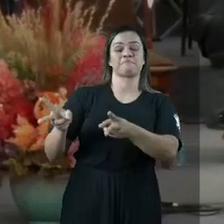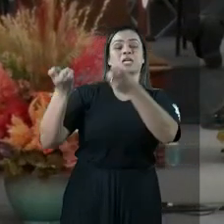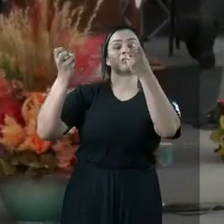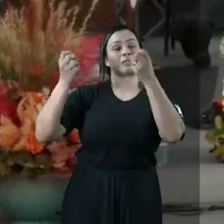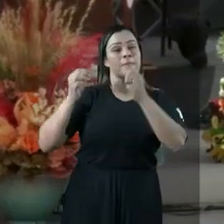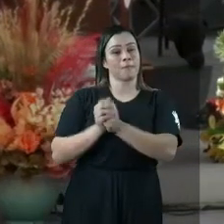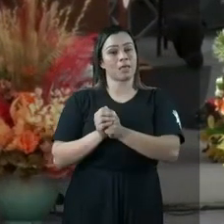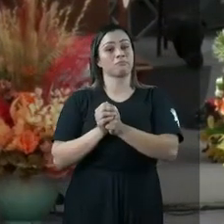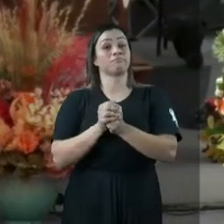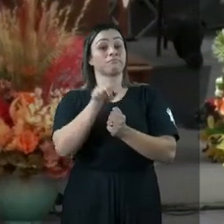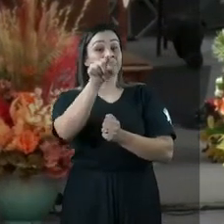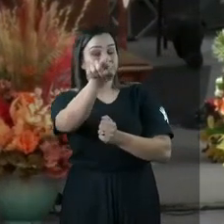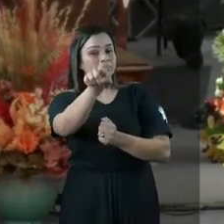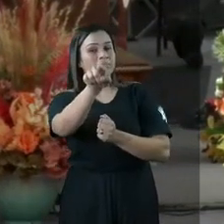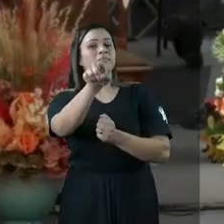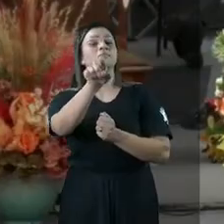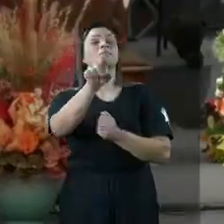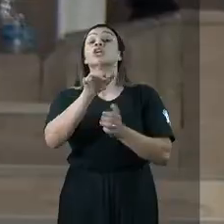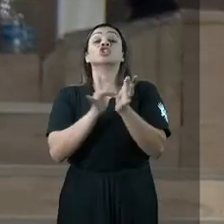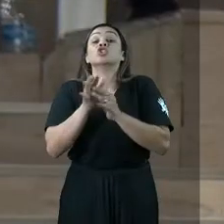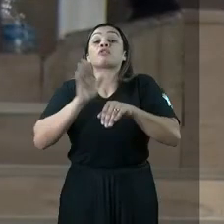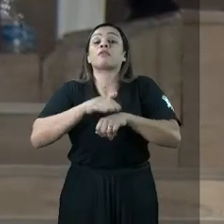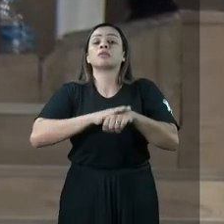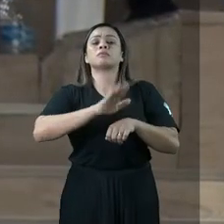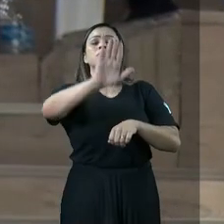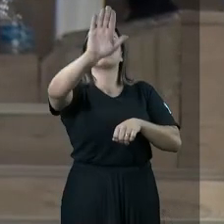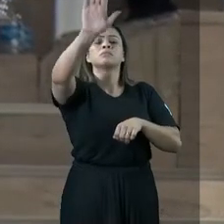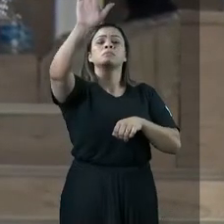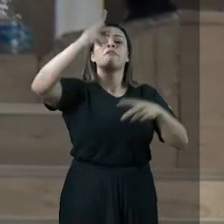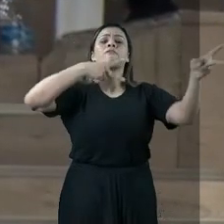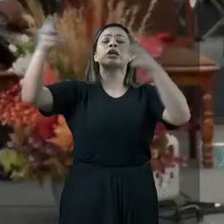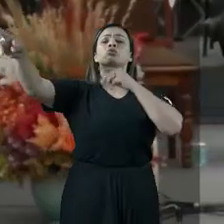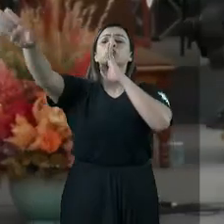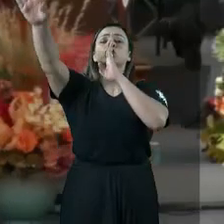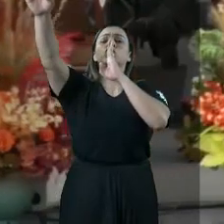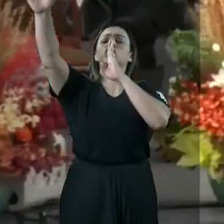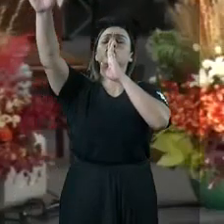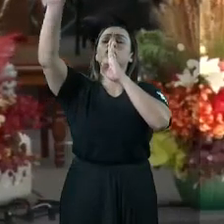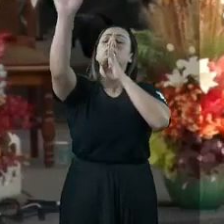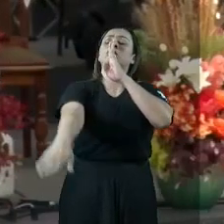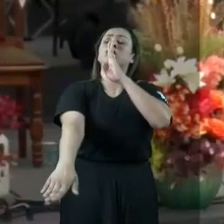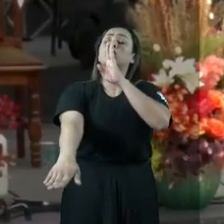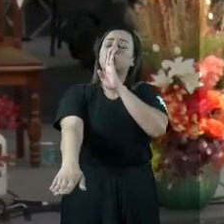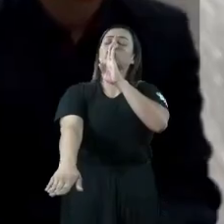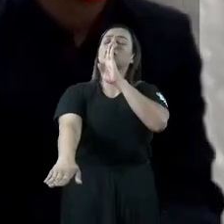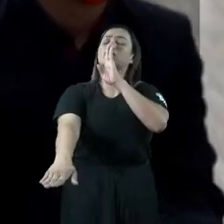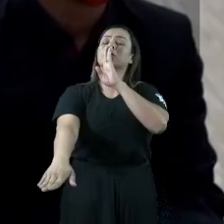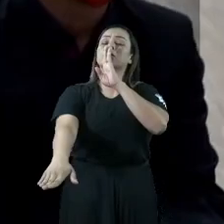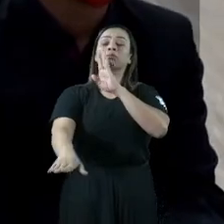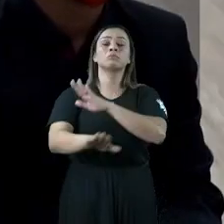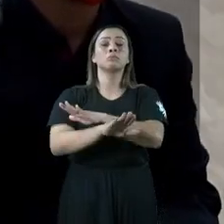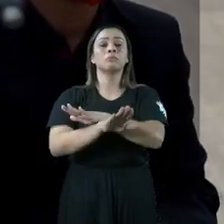Mar, aquieta-te. Vento, para. Quando eles acordam para adorar a minha